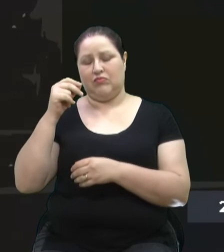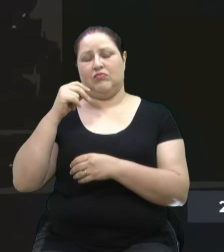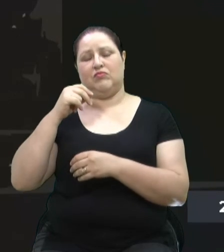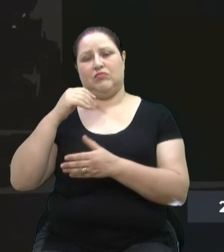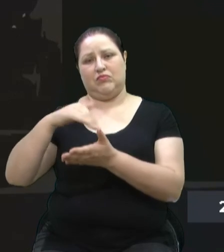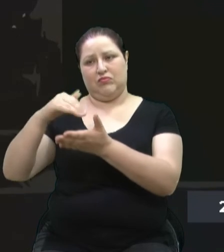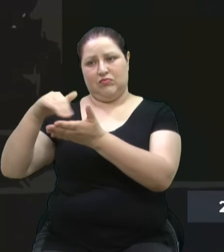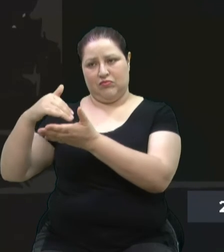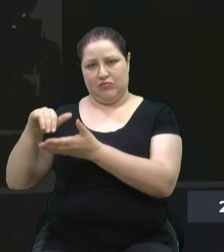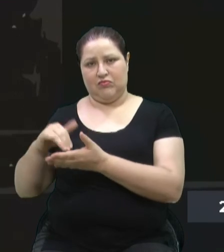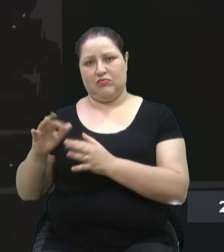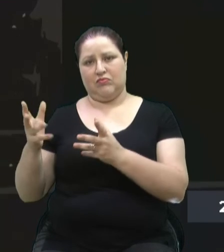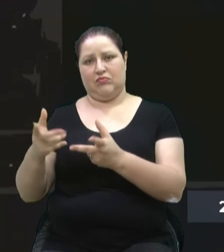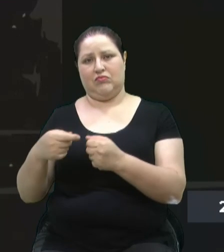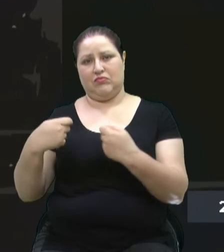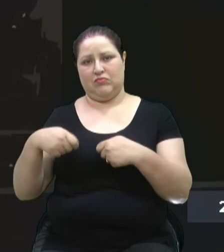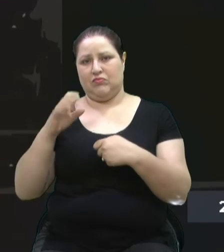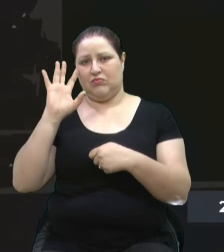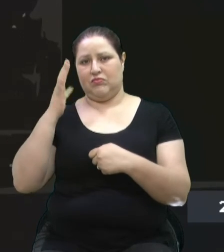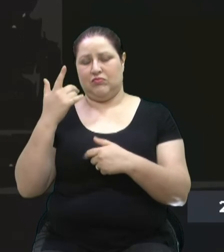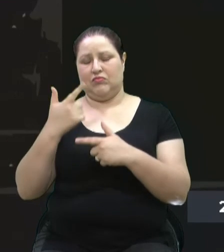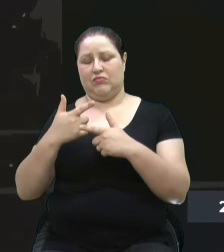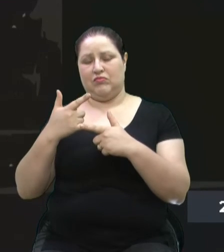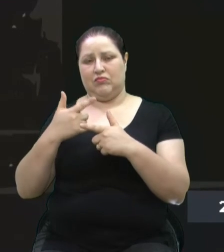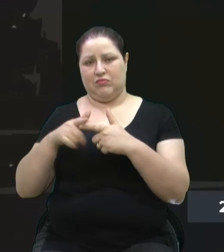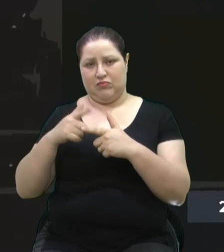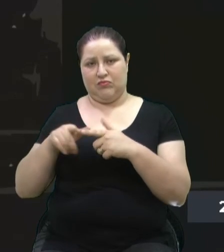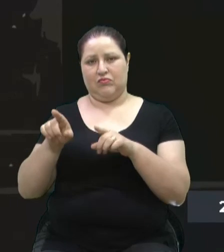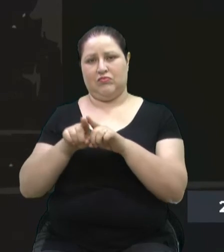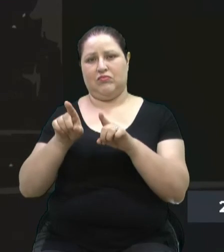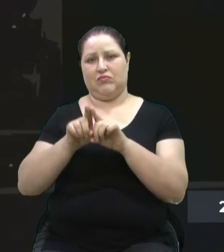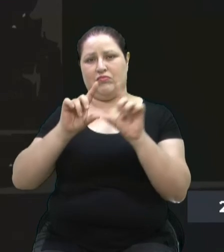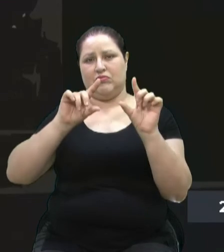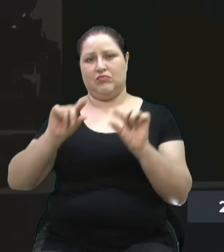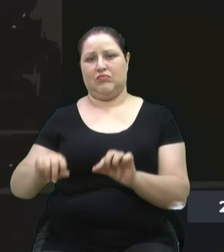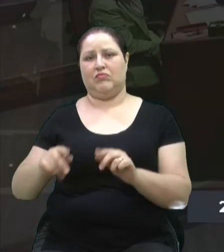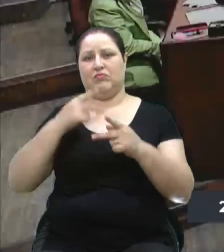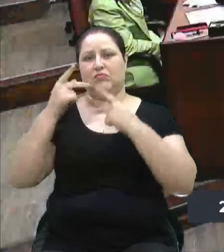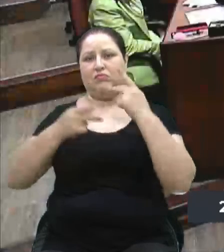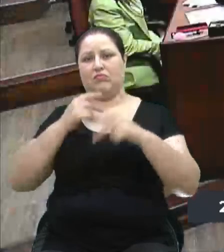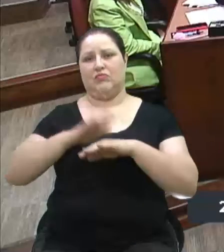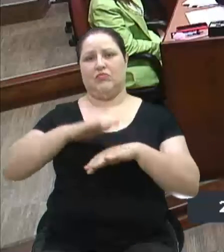Menos discurso e mais prática. Meu muito obrigado. Obrigada por declarar, vereador Renato.